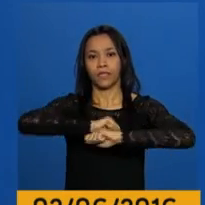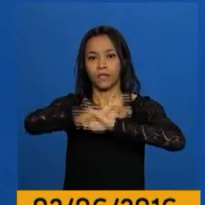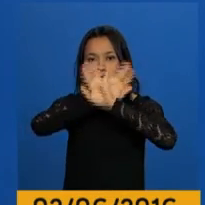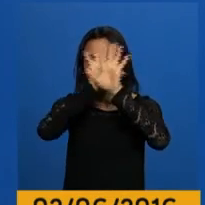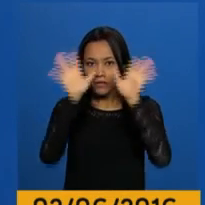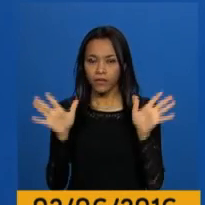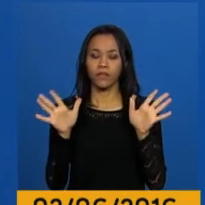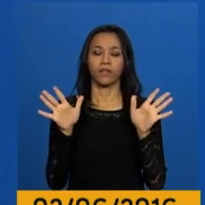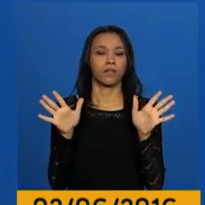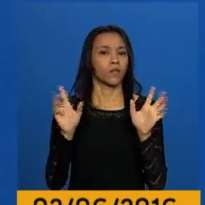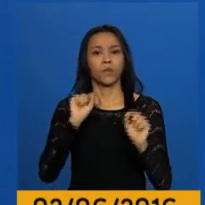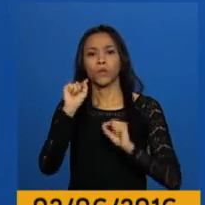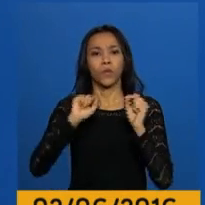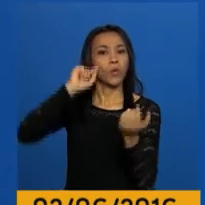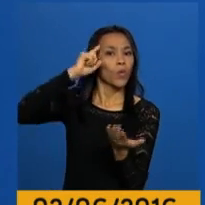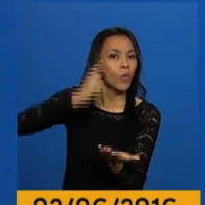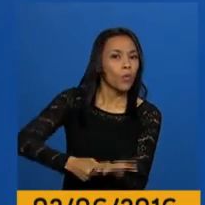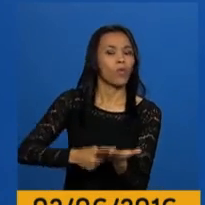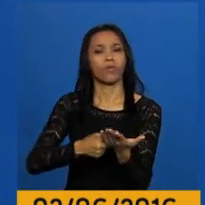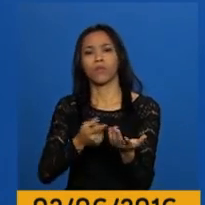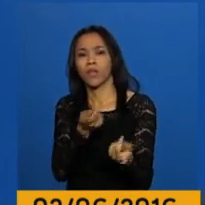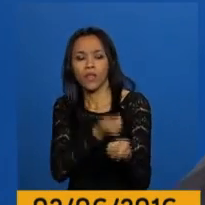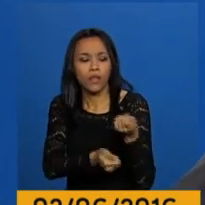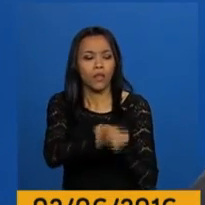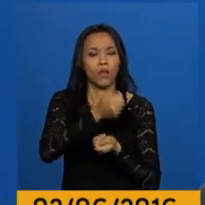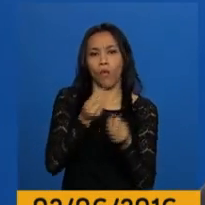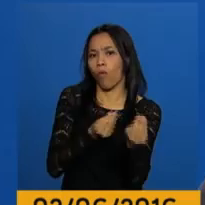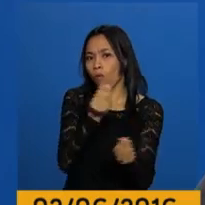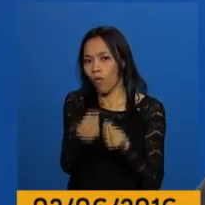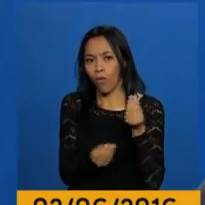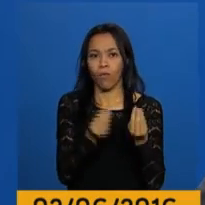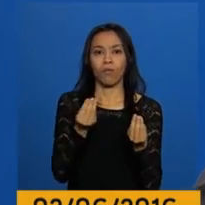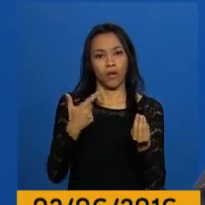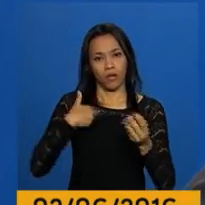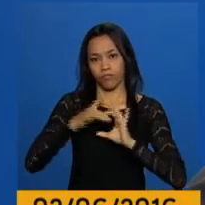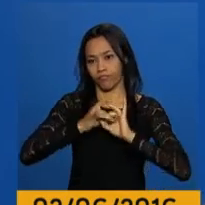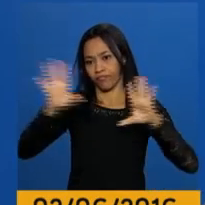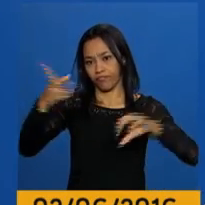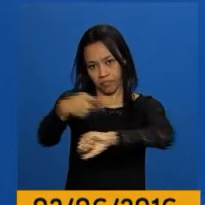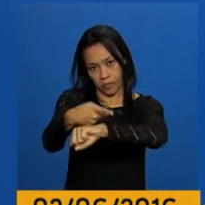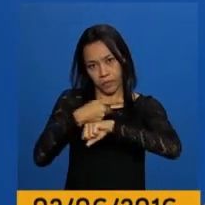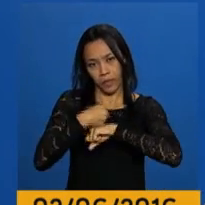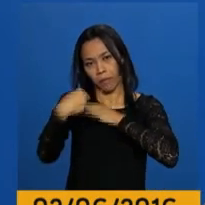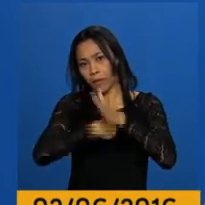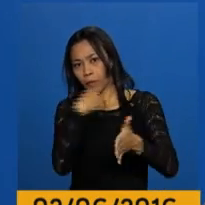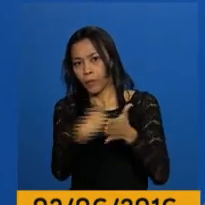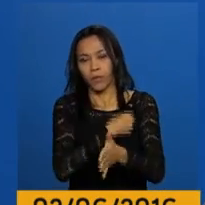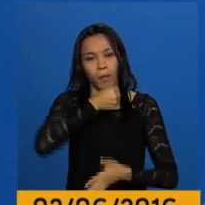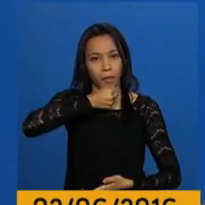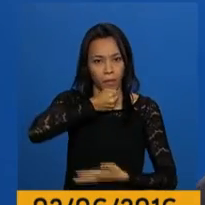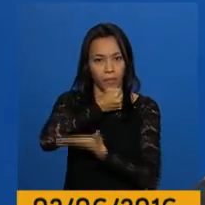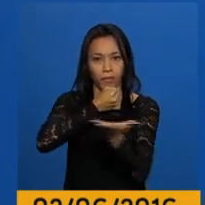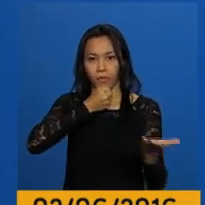esclarecer a respeito dos acordos. E, evidentemente, ficaremos à disposição para perguntas dos jornalistas.